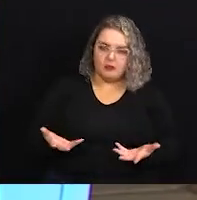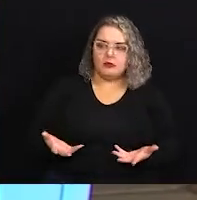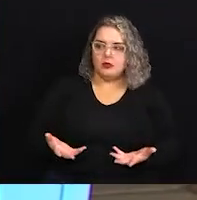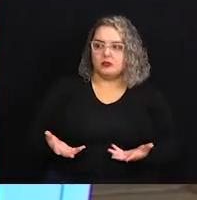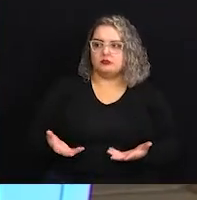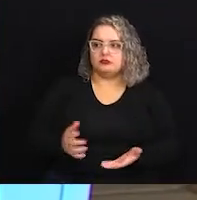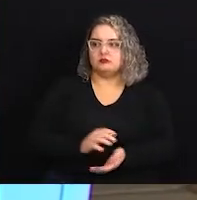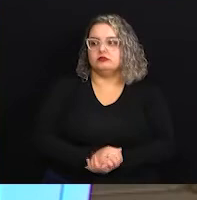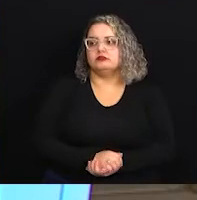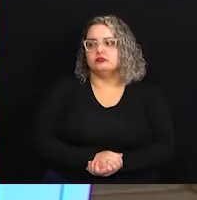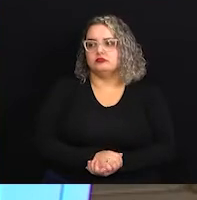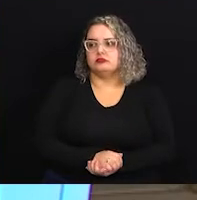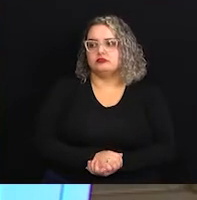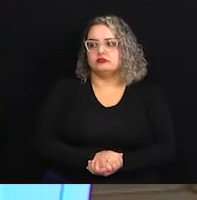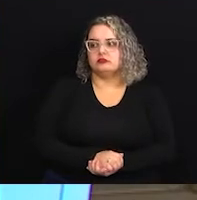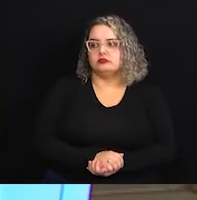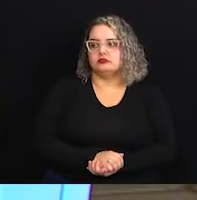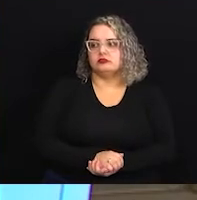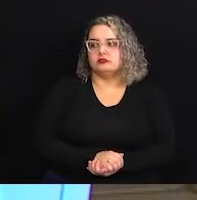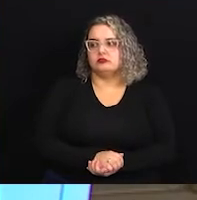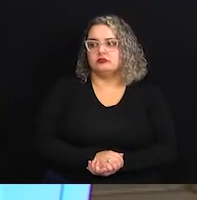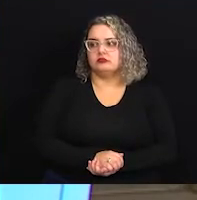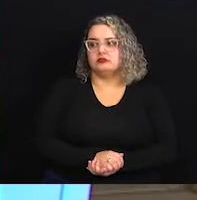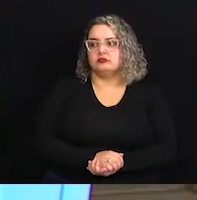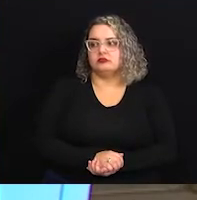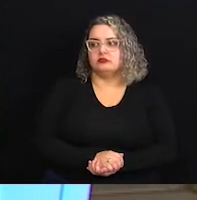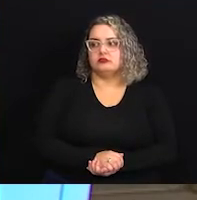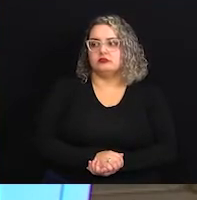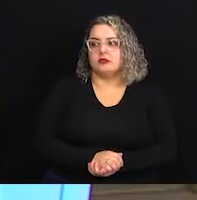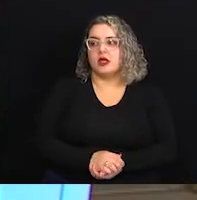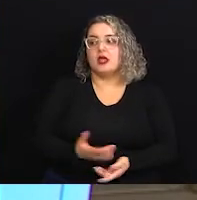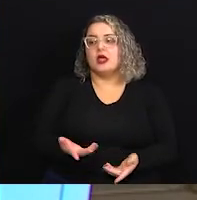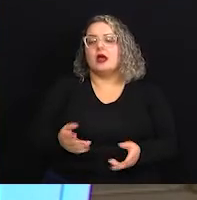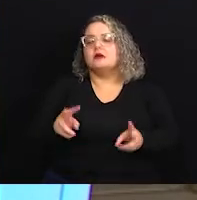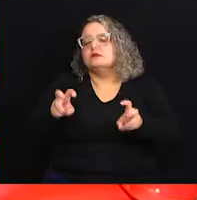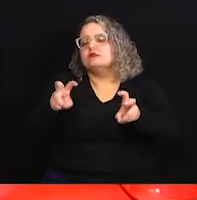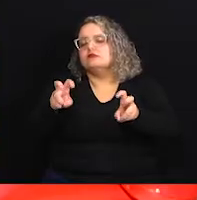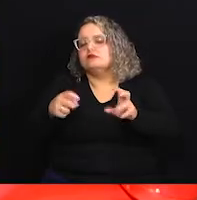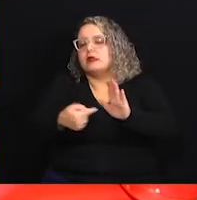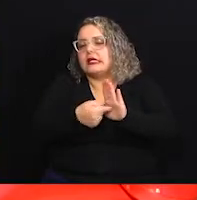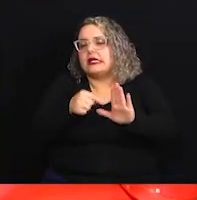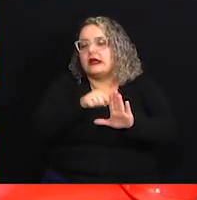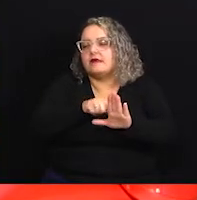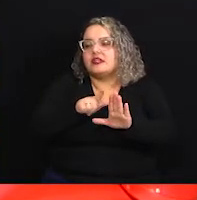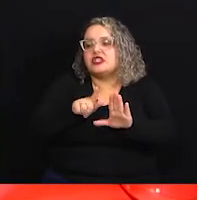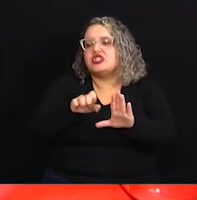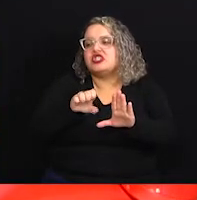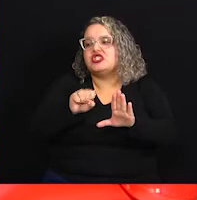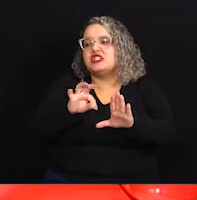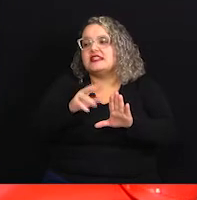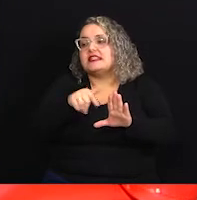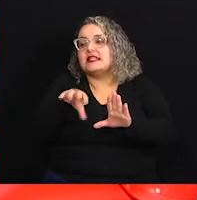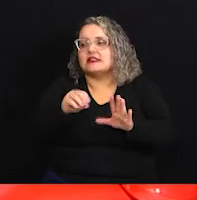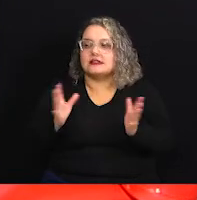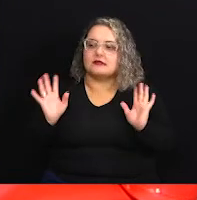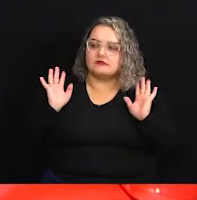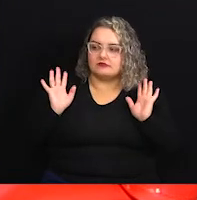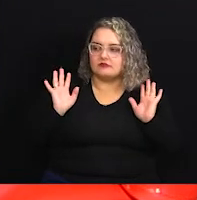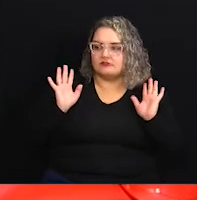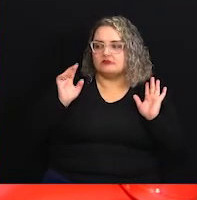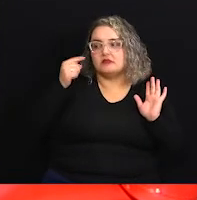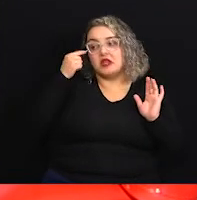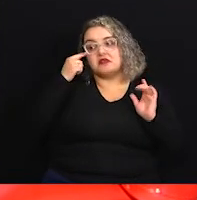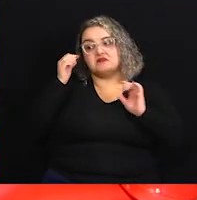cá e ela fica, eu diria, em gestação. Ela fica em gestação e